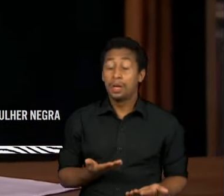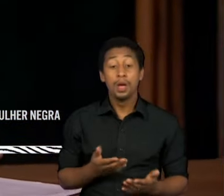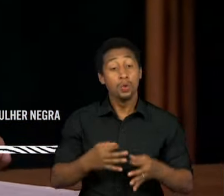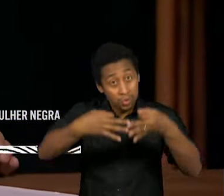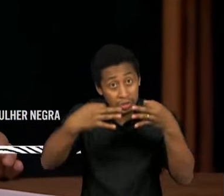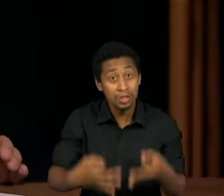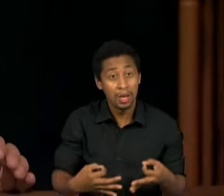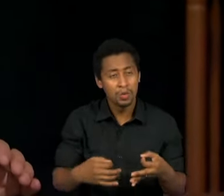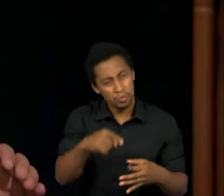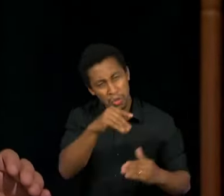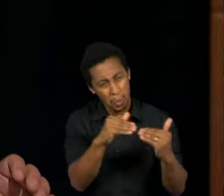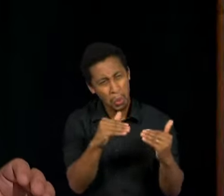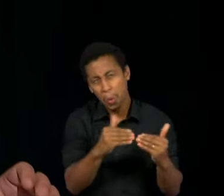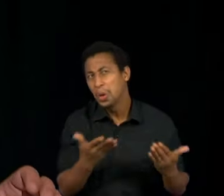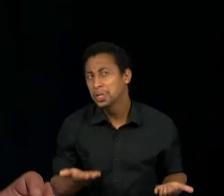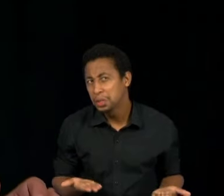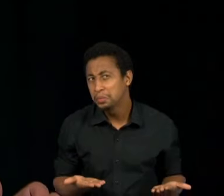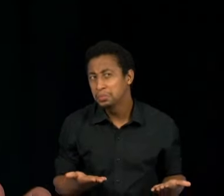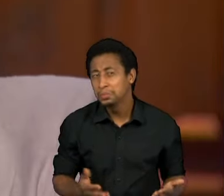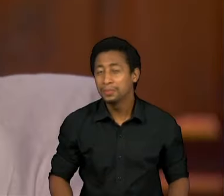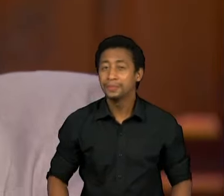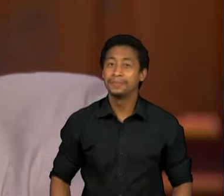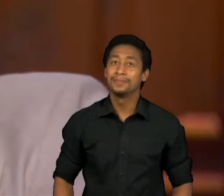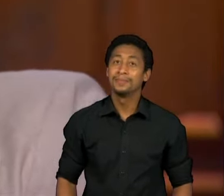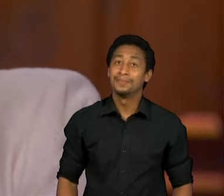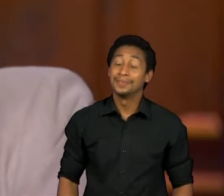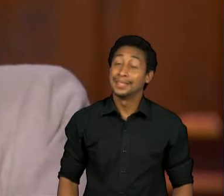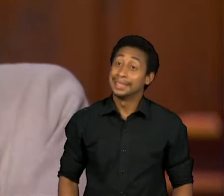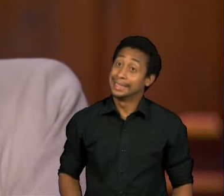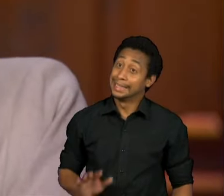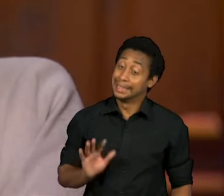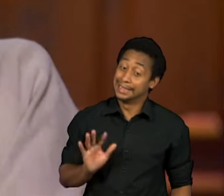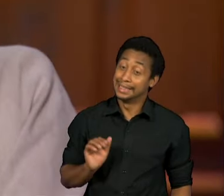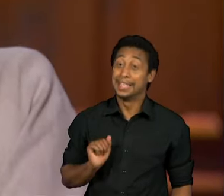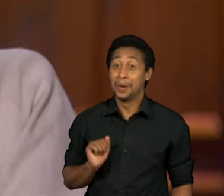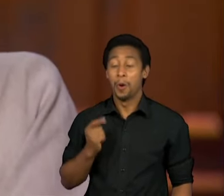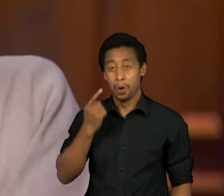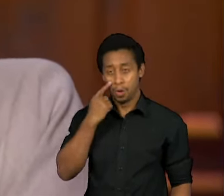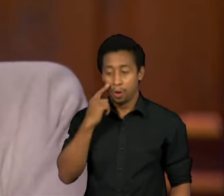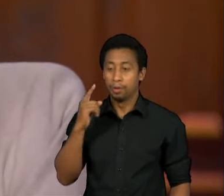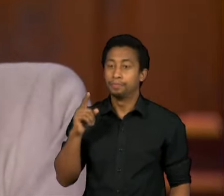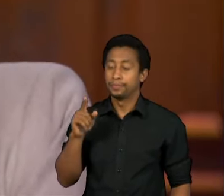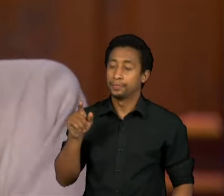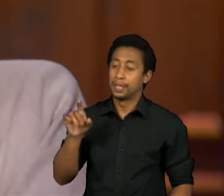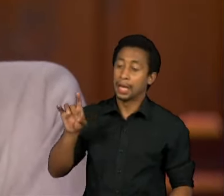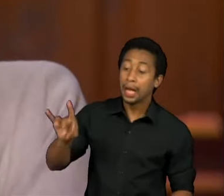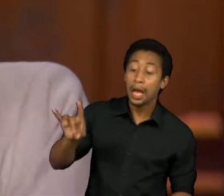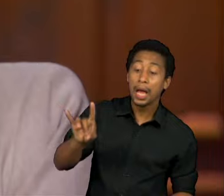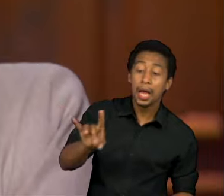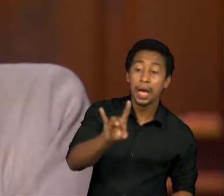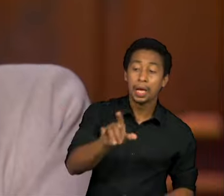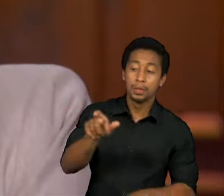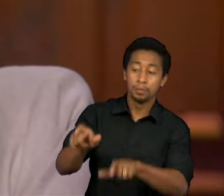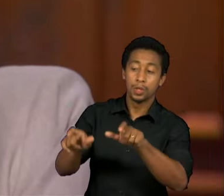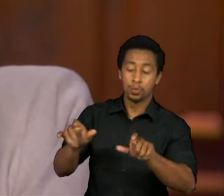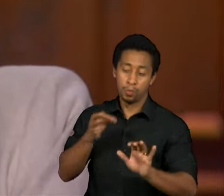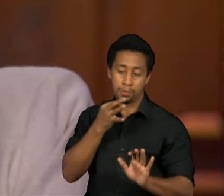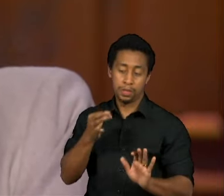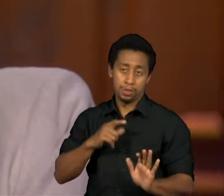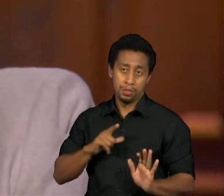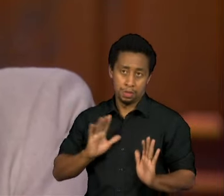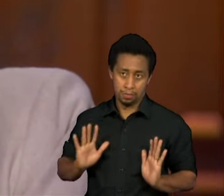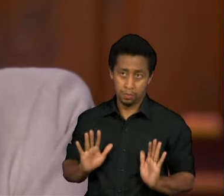se concorda com meu xará já meu eu acho que não é uma questão individual né do Marcelo tá aí eu acho que é uma